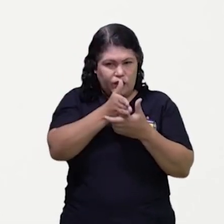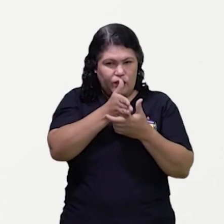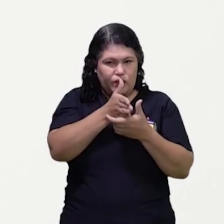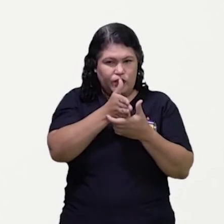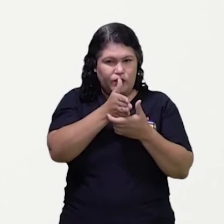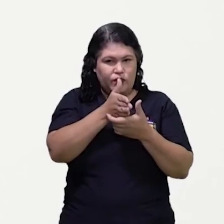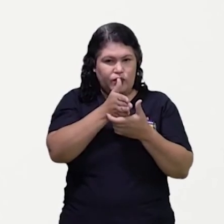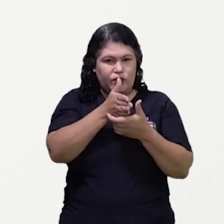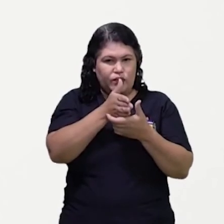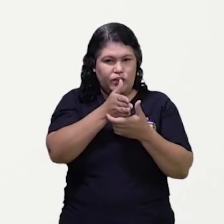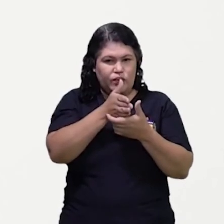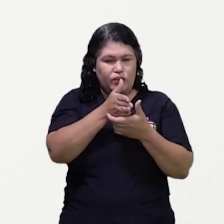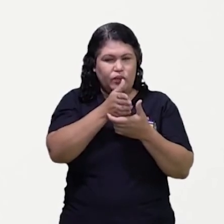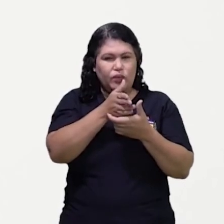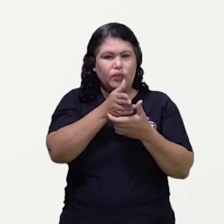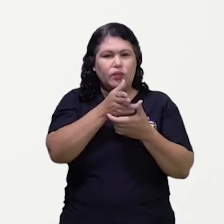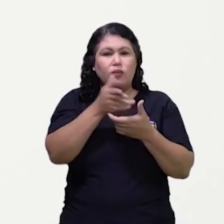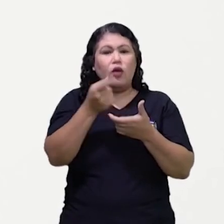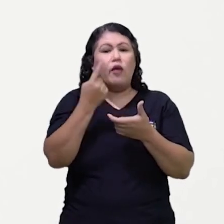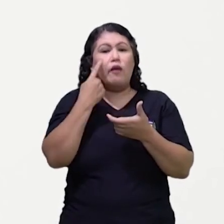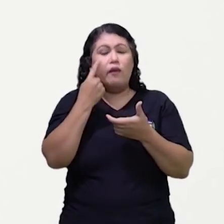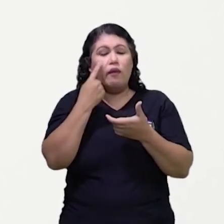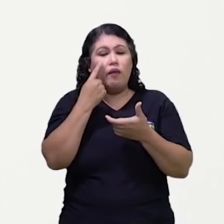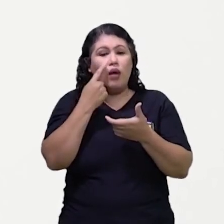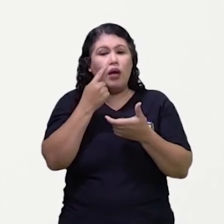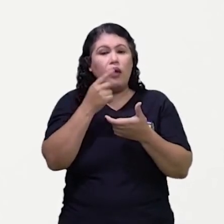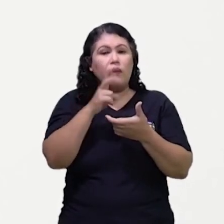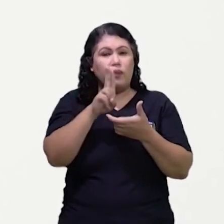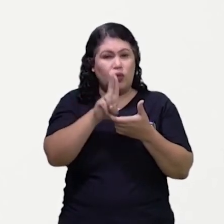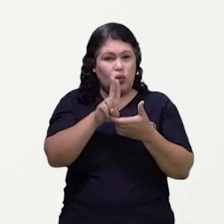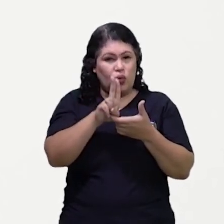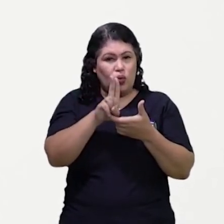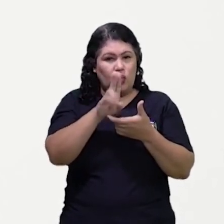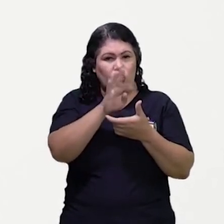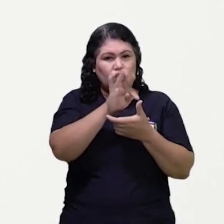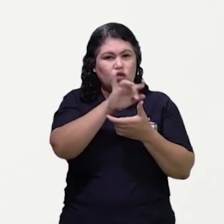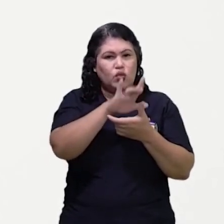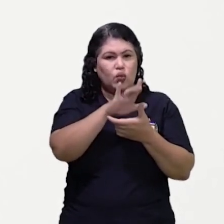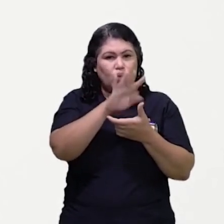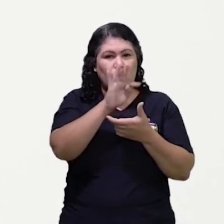estivesse separando, ok? Aí tá. Então, ó, última,